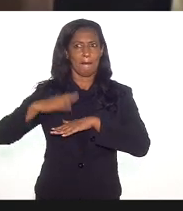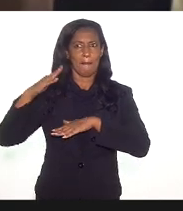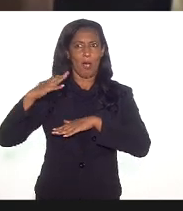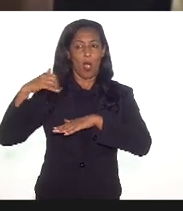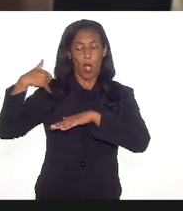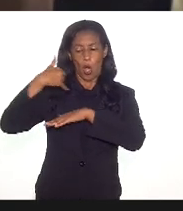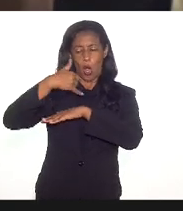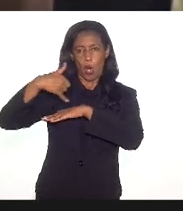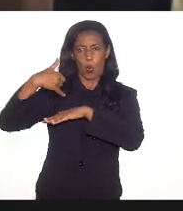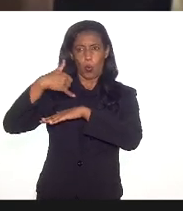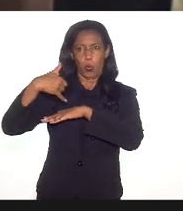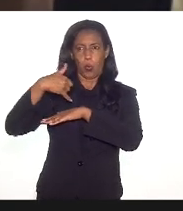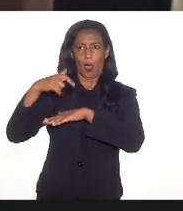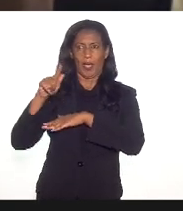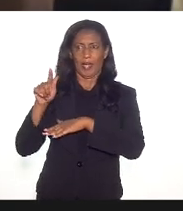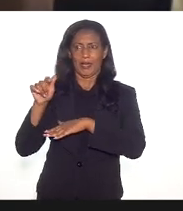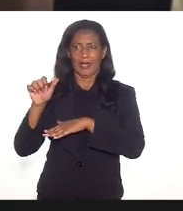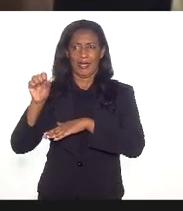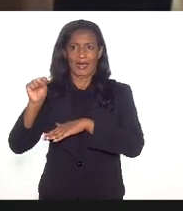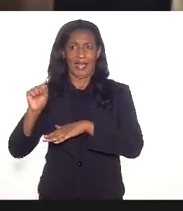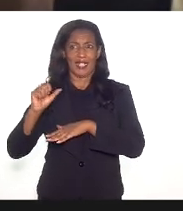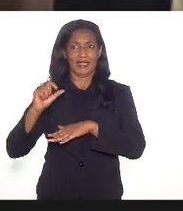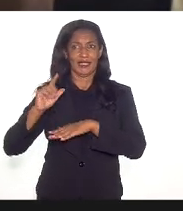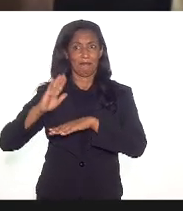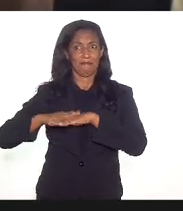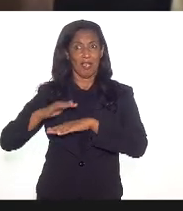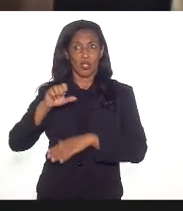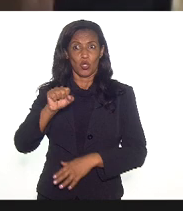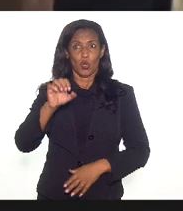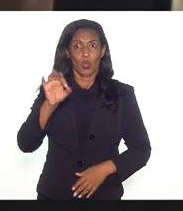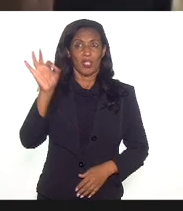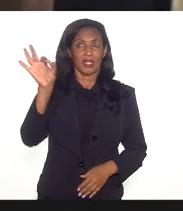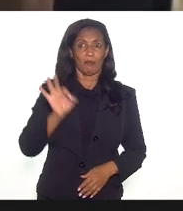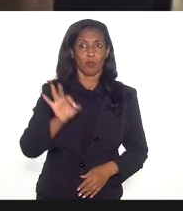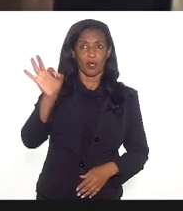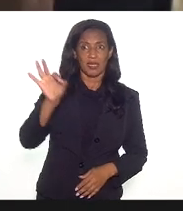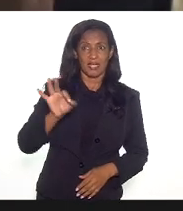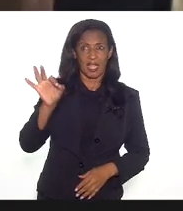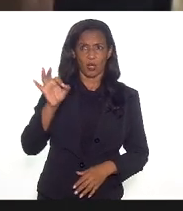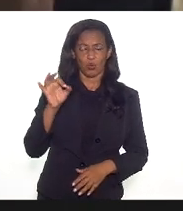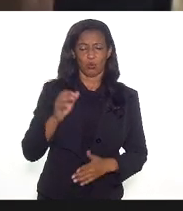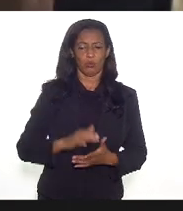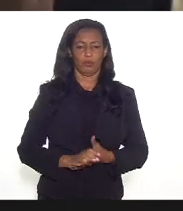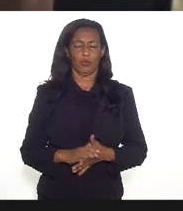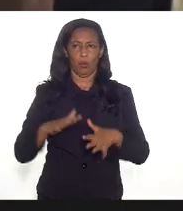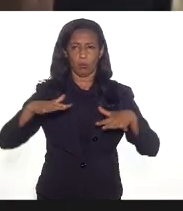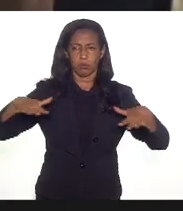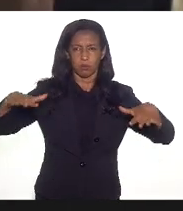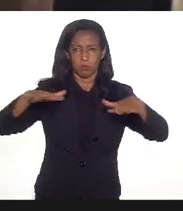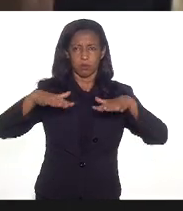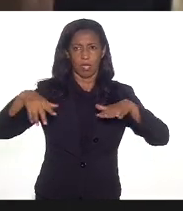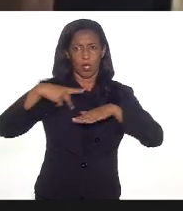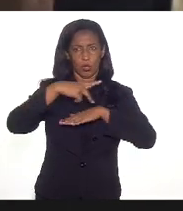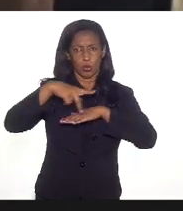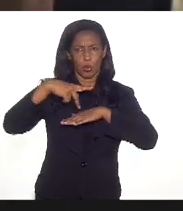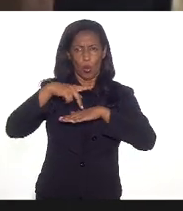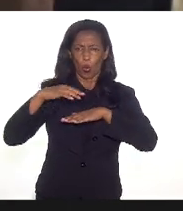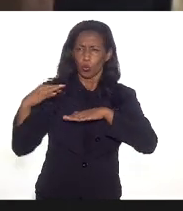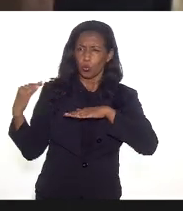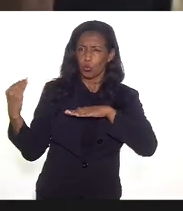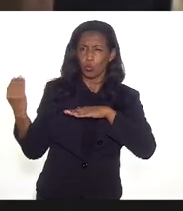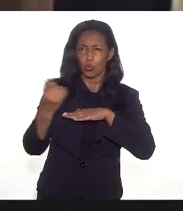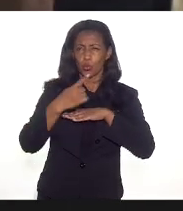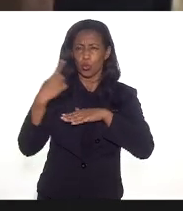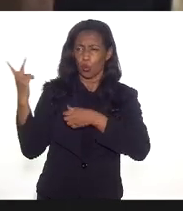do Rio de Janeiro, detém mais de 80% das reservas provadas do país. Todo o mercado de petróleo